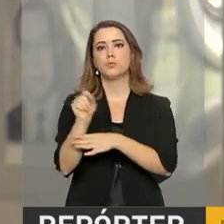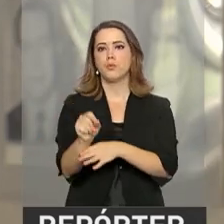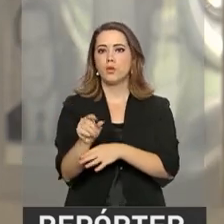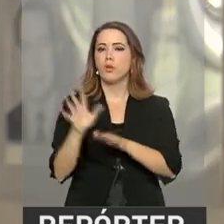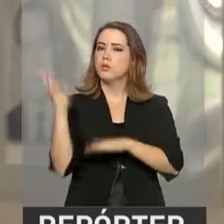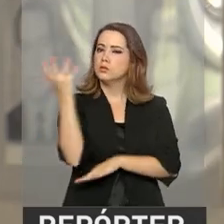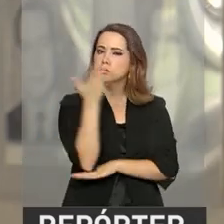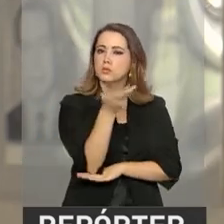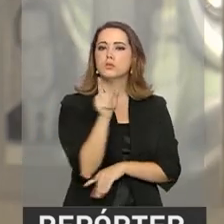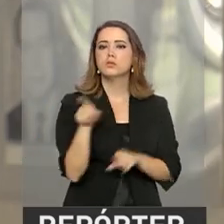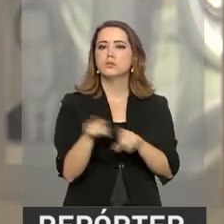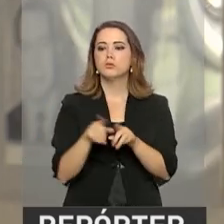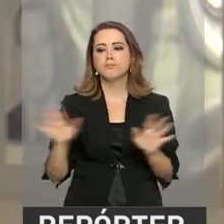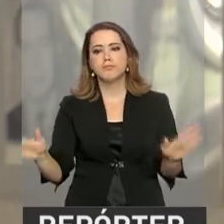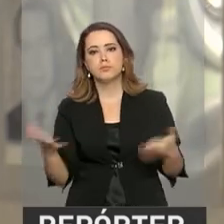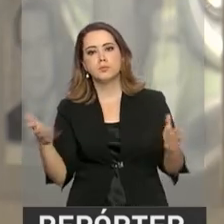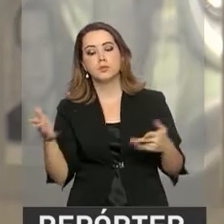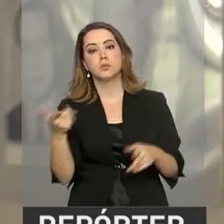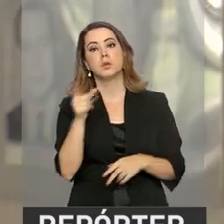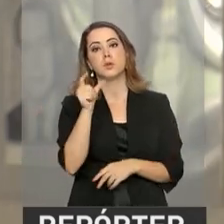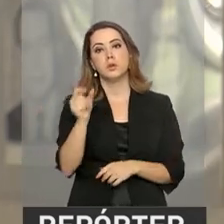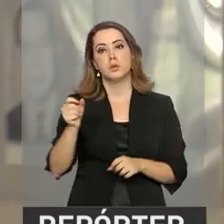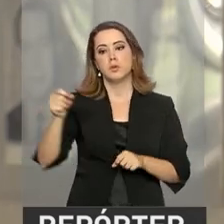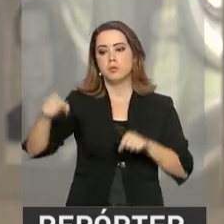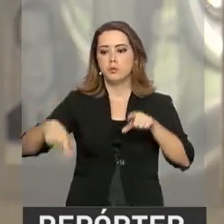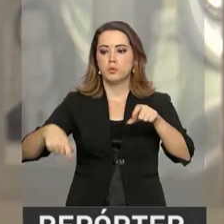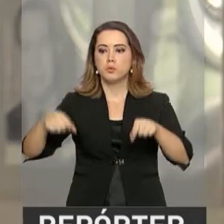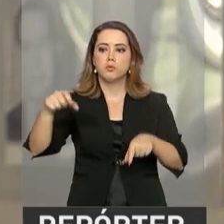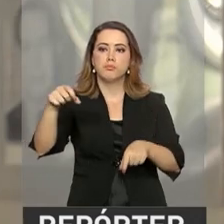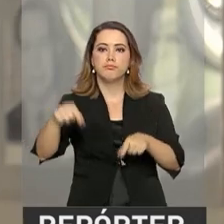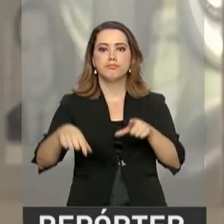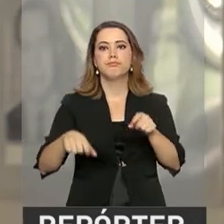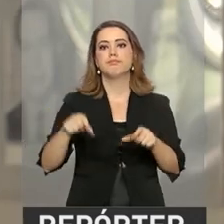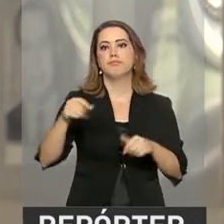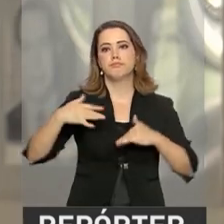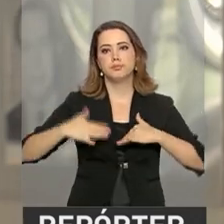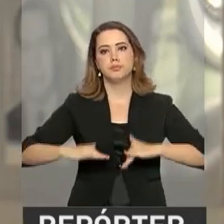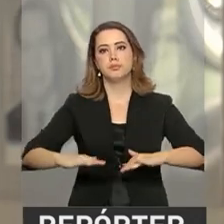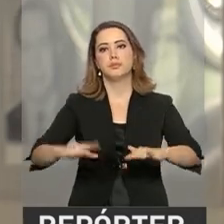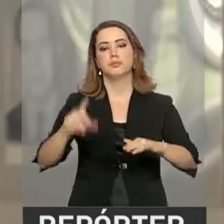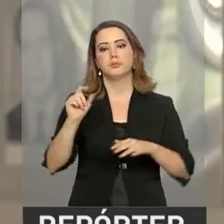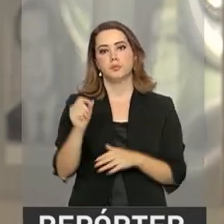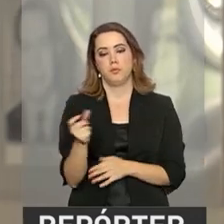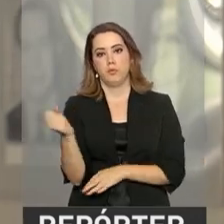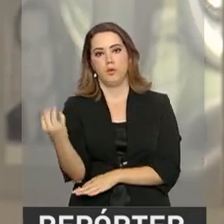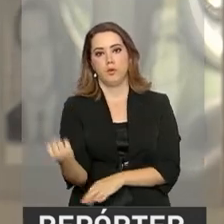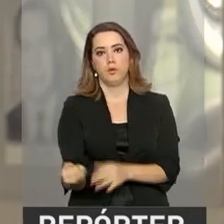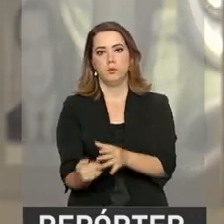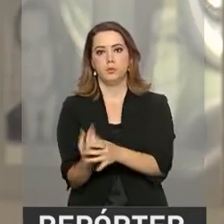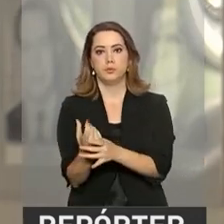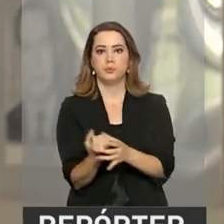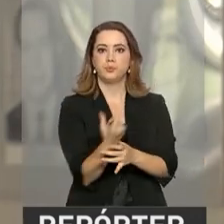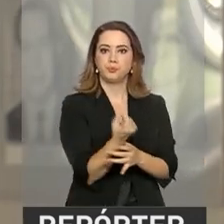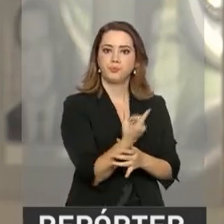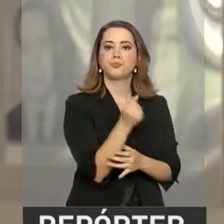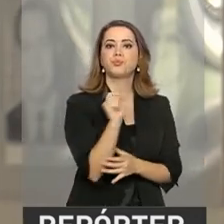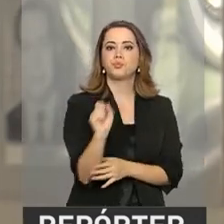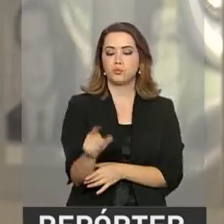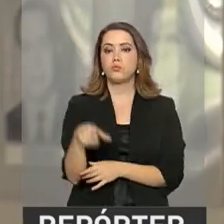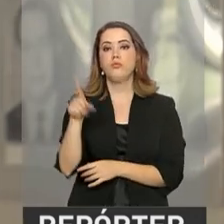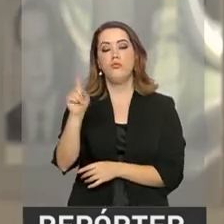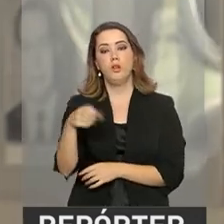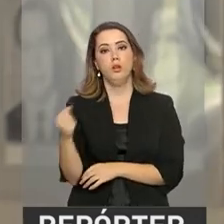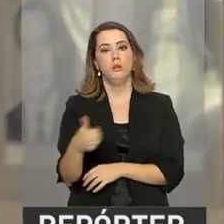de estímulo à irrigação e ao uso sustentável dos recursos têm o potencial de beneficiar até 12